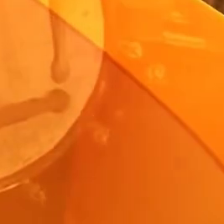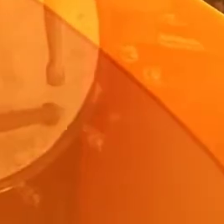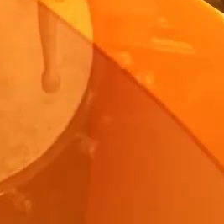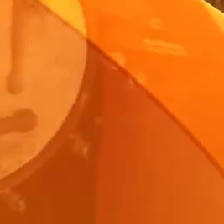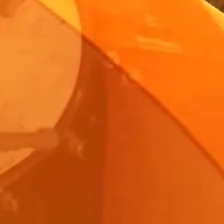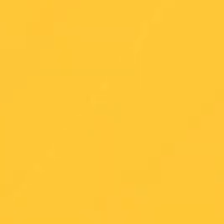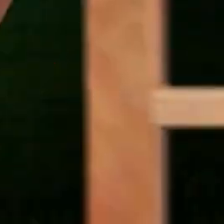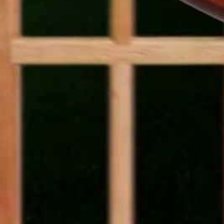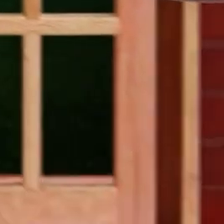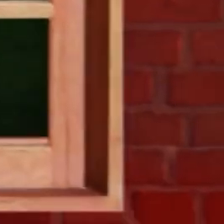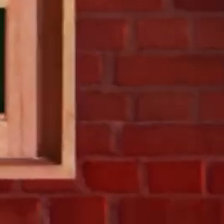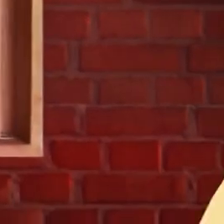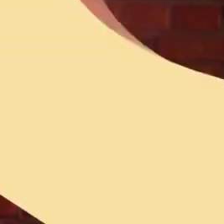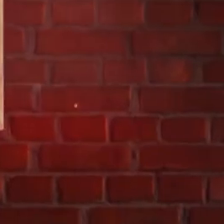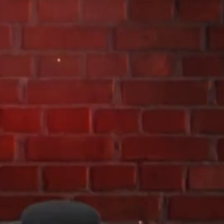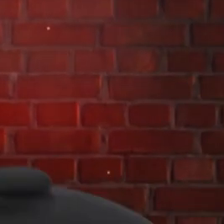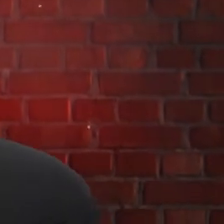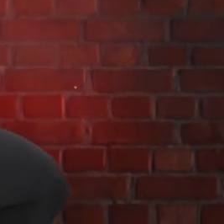ó Brasil.